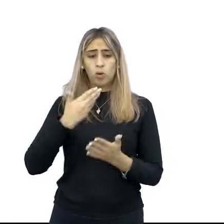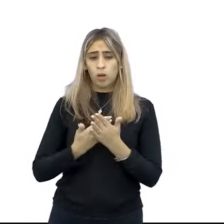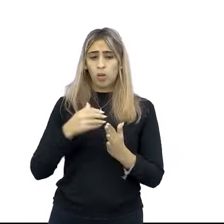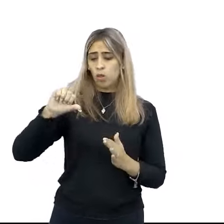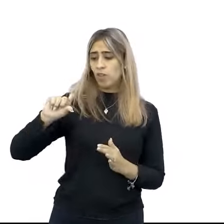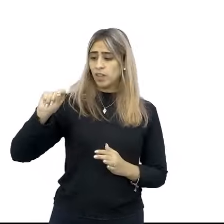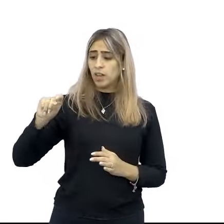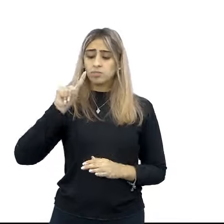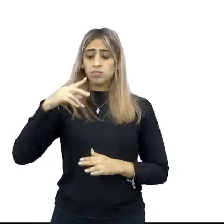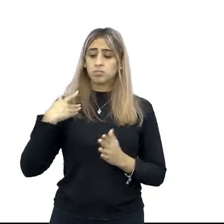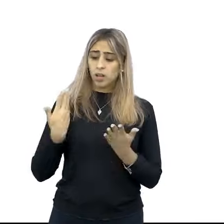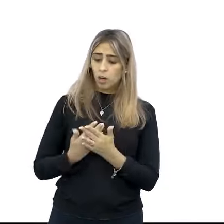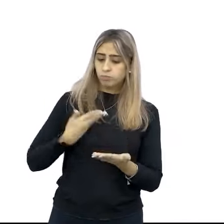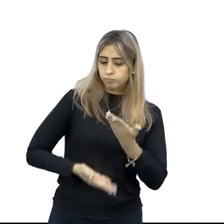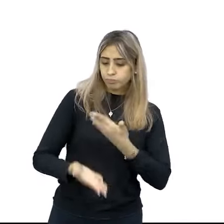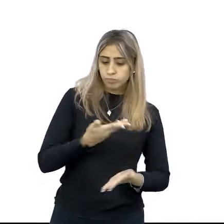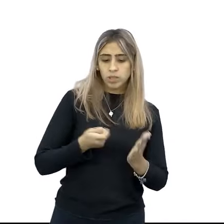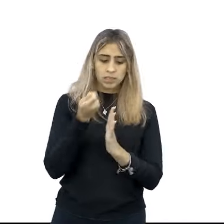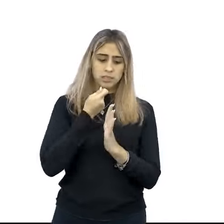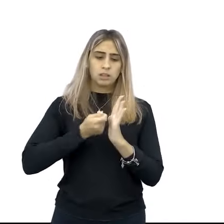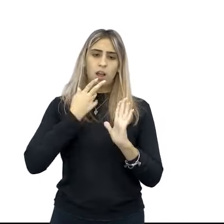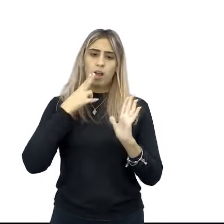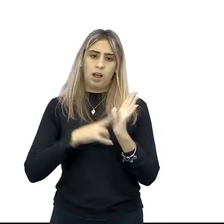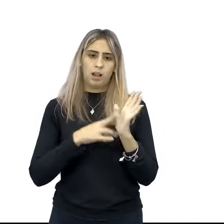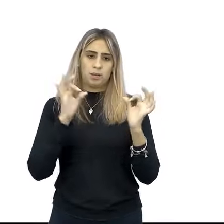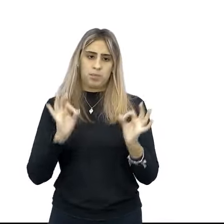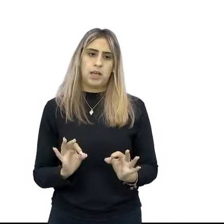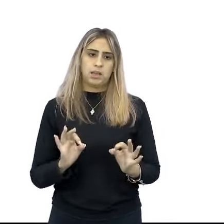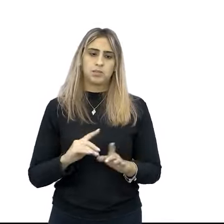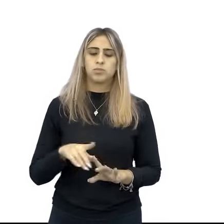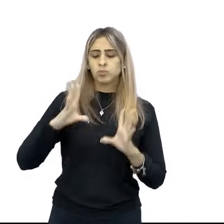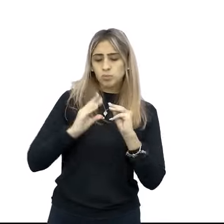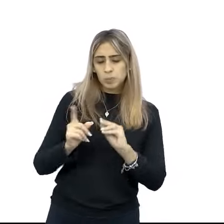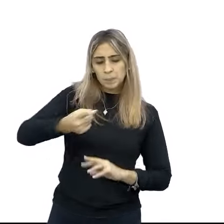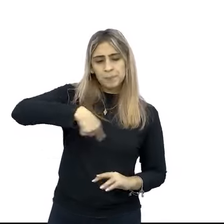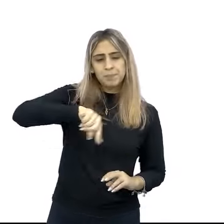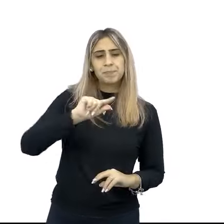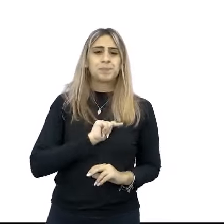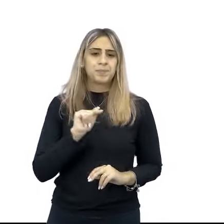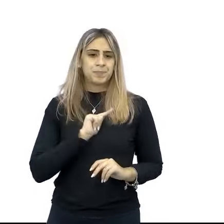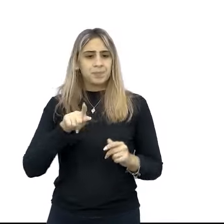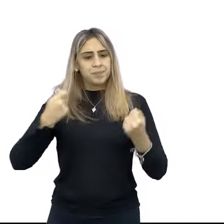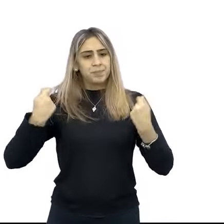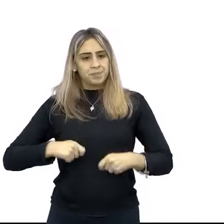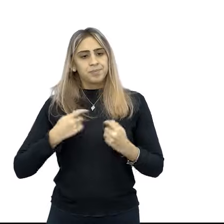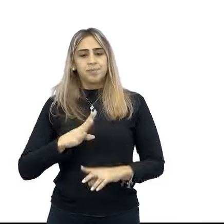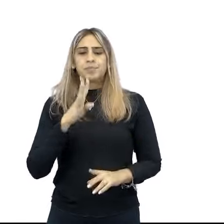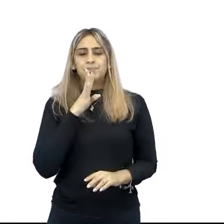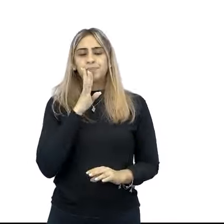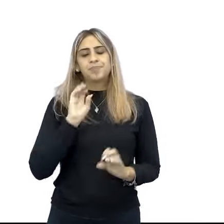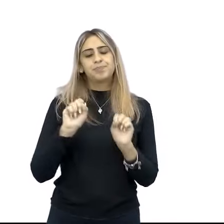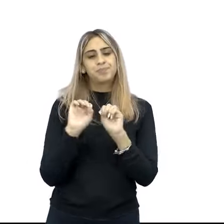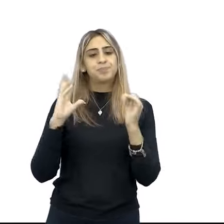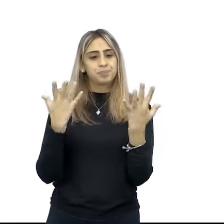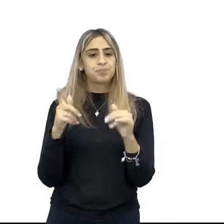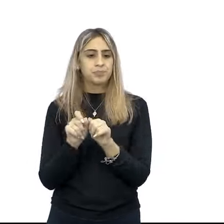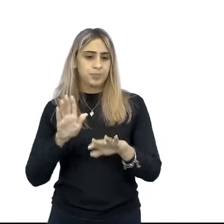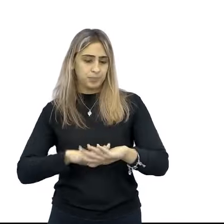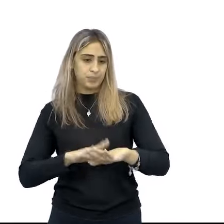que envolvem, de fato, a escrita da carta, né? Então, tudo isso que eles precisam conhecer para